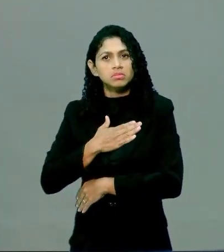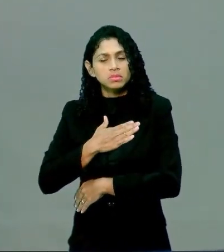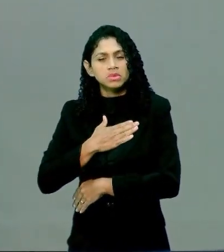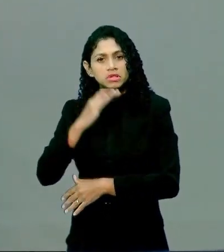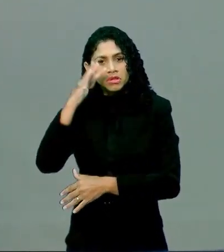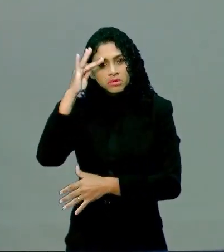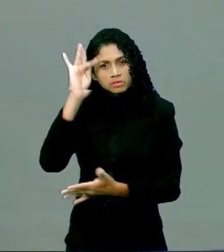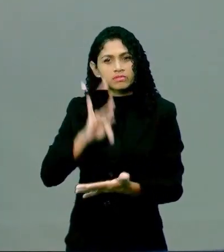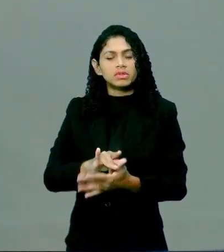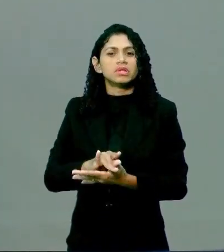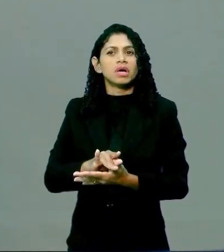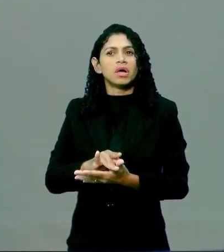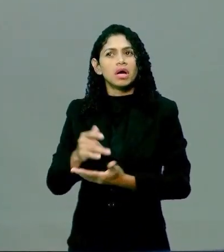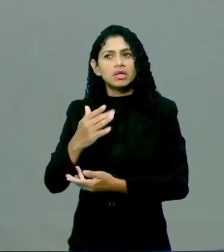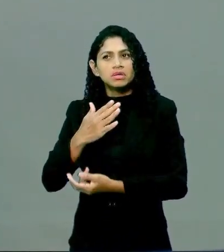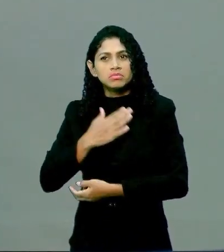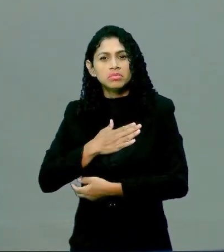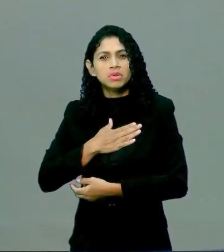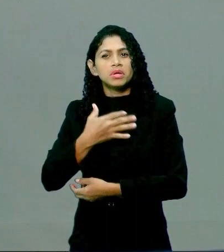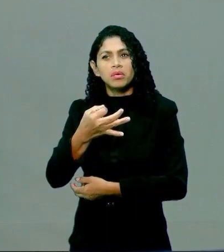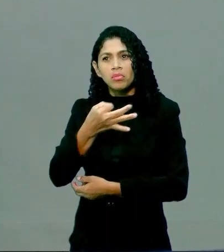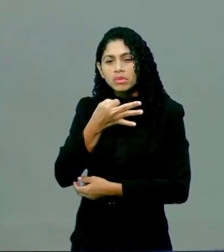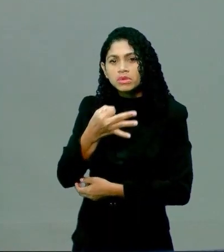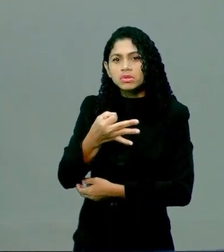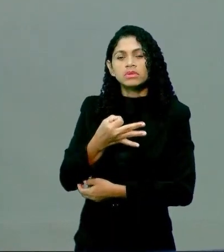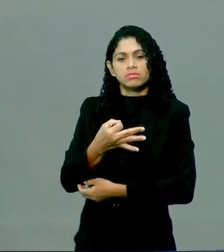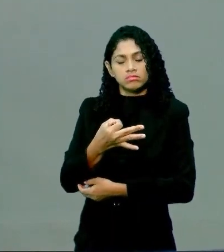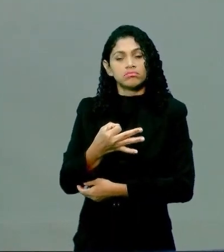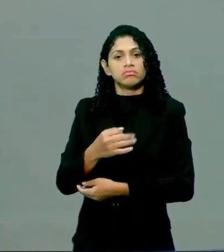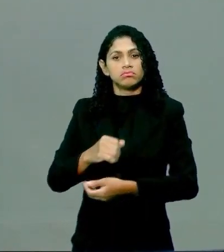Então, essa é uma das vertentes, inclusive,